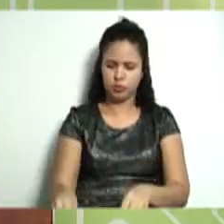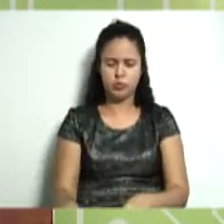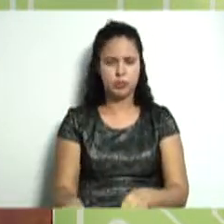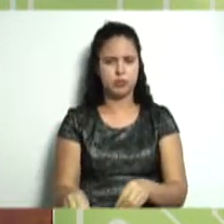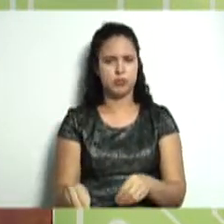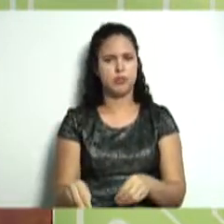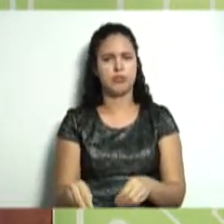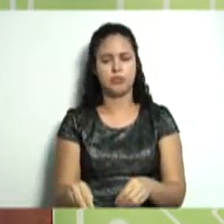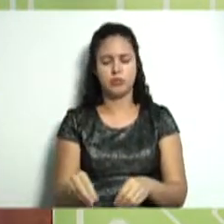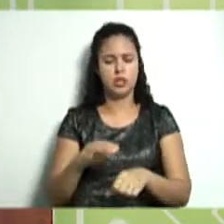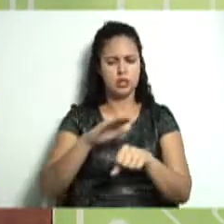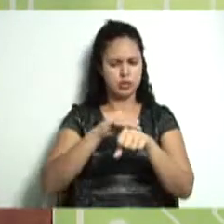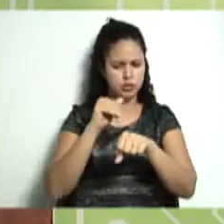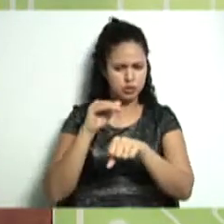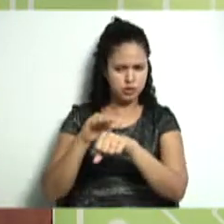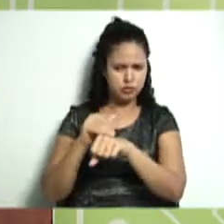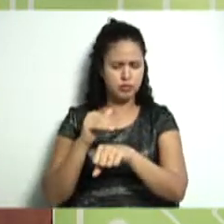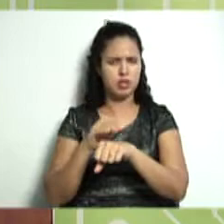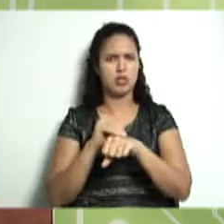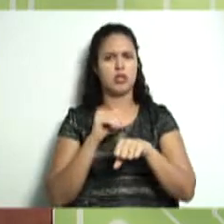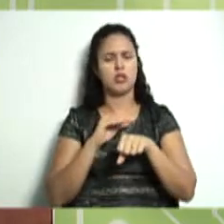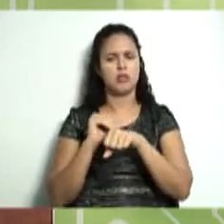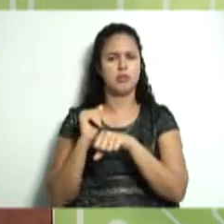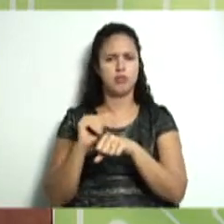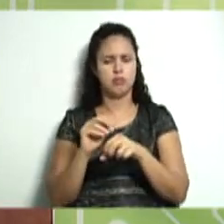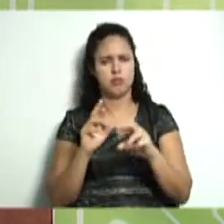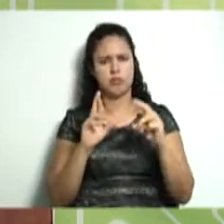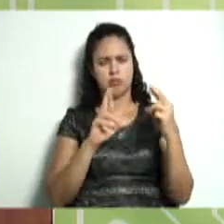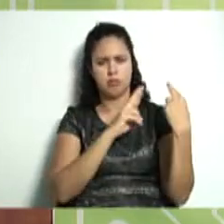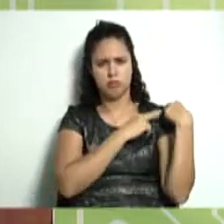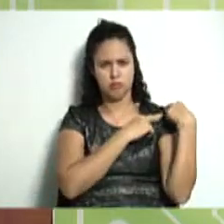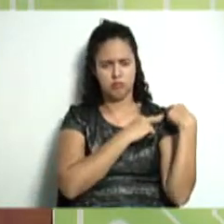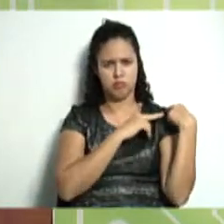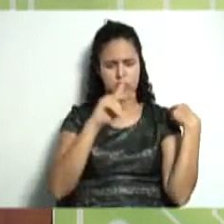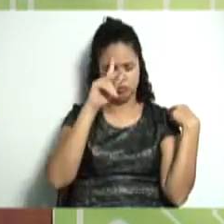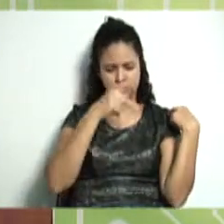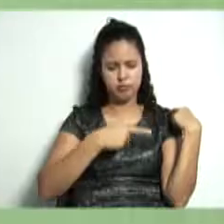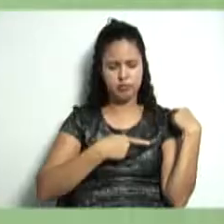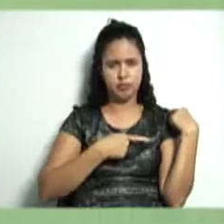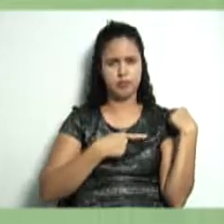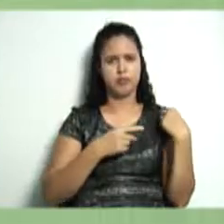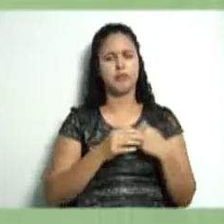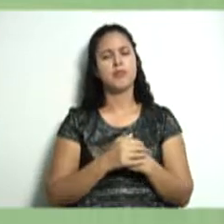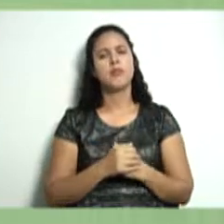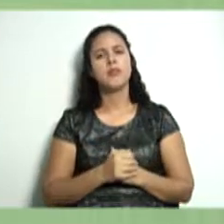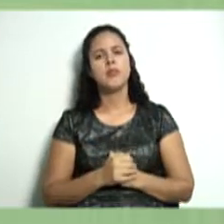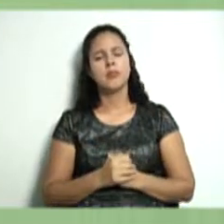e chamar a responsabilidade para si e fazer com que dê certo, ok?